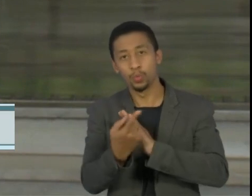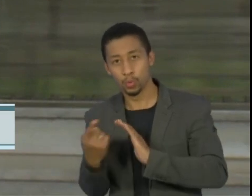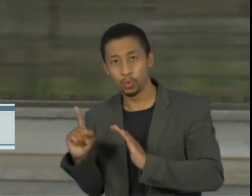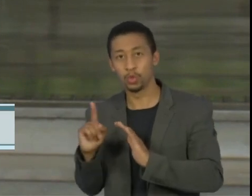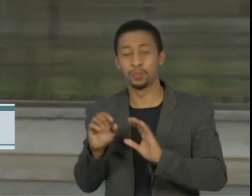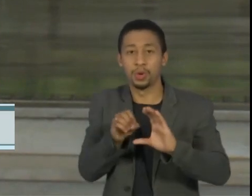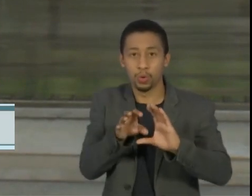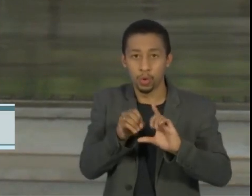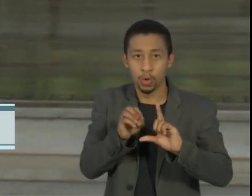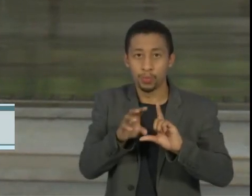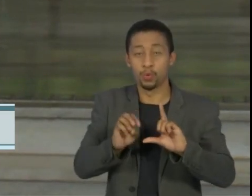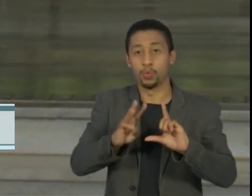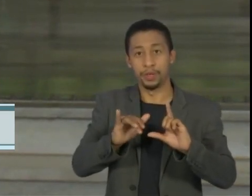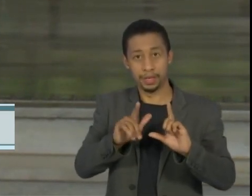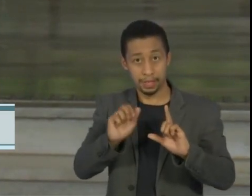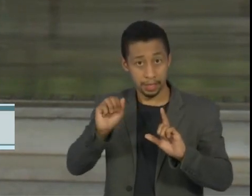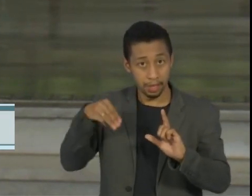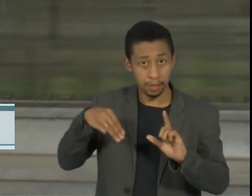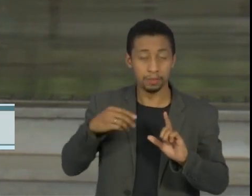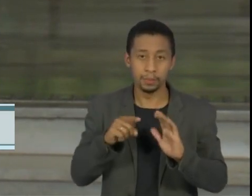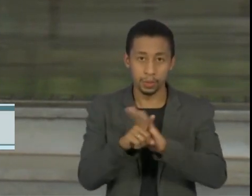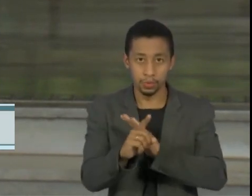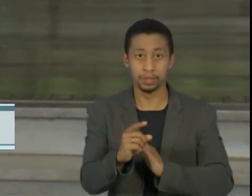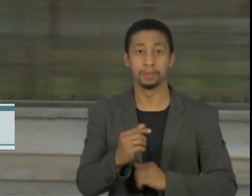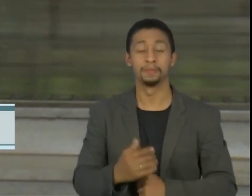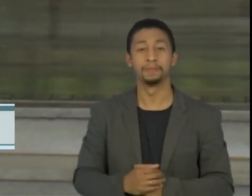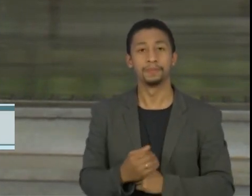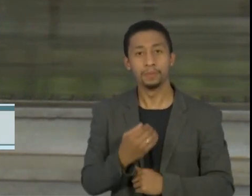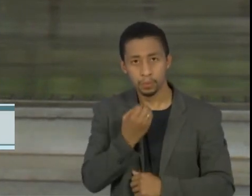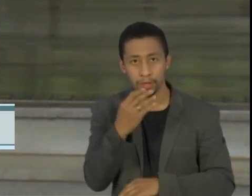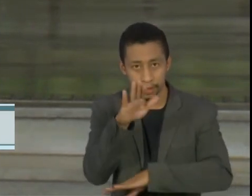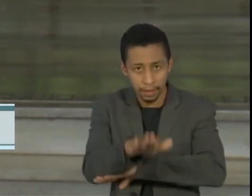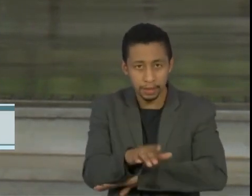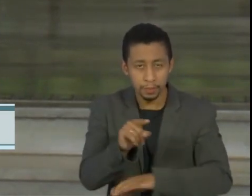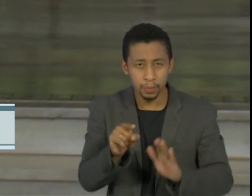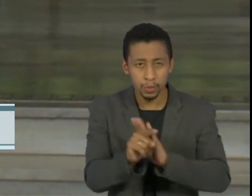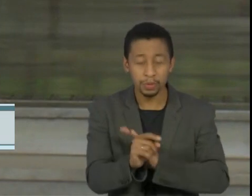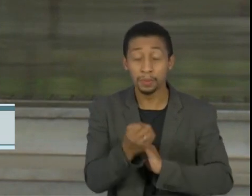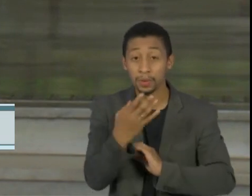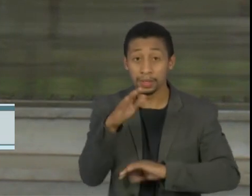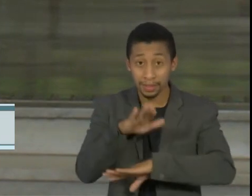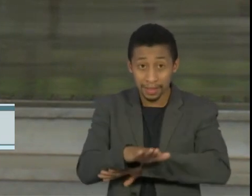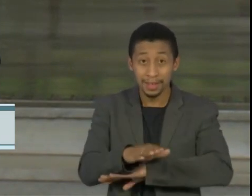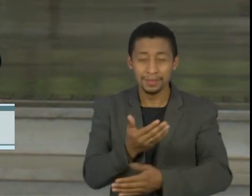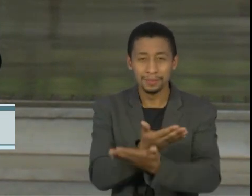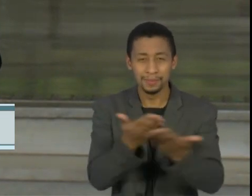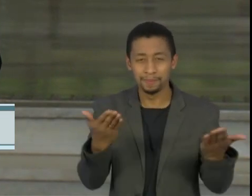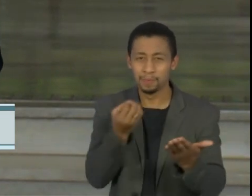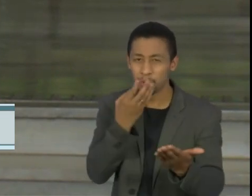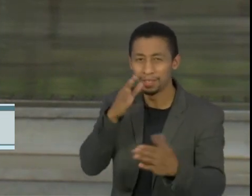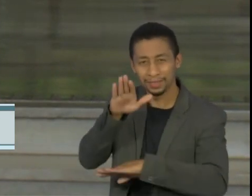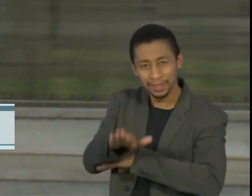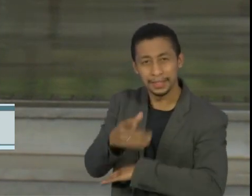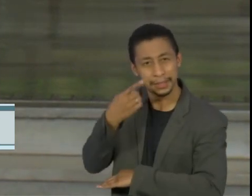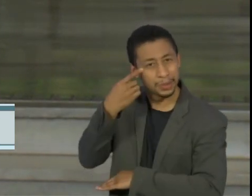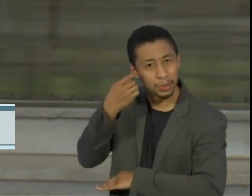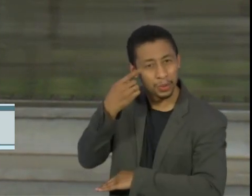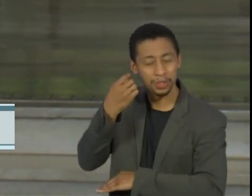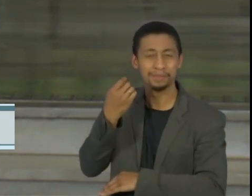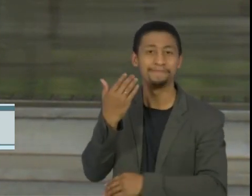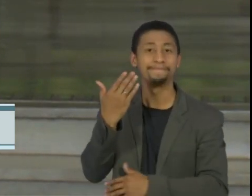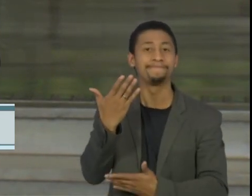Globo, Globo News. Eduardo, boa tarde. Sua pergunta, por favor. Boa tarde a todos. Boa tarde, governador. Gostaria de saber, vocês